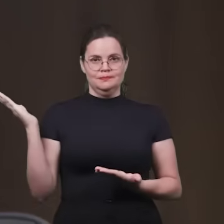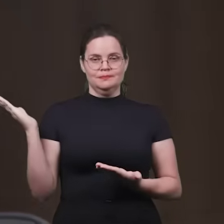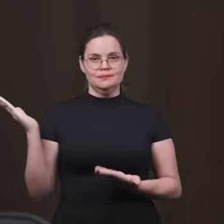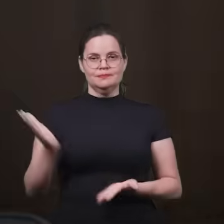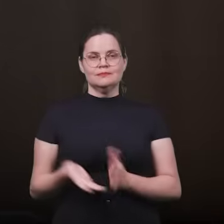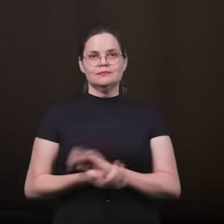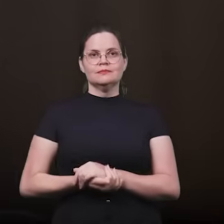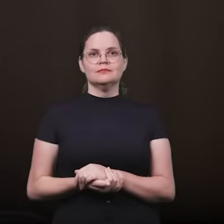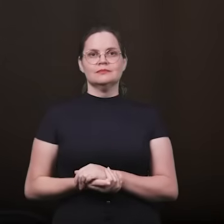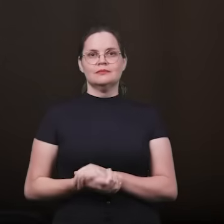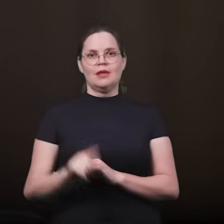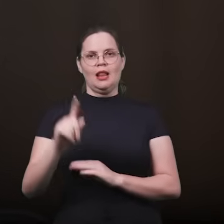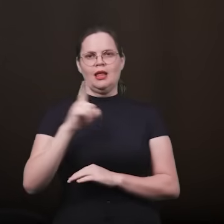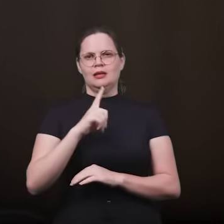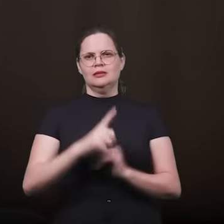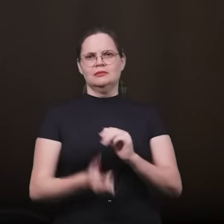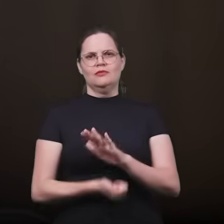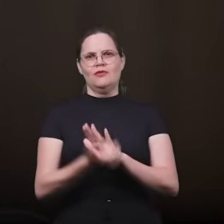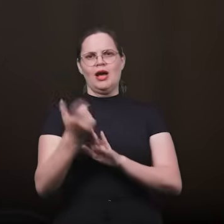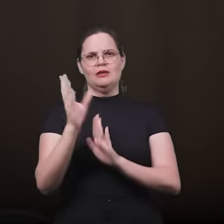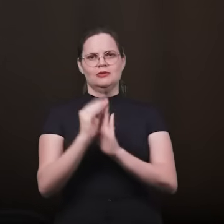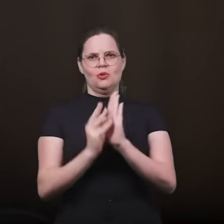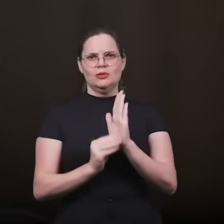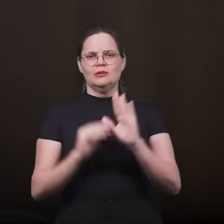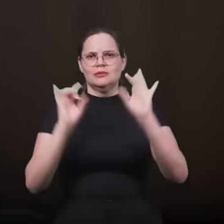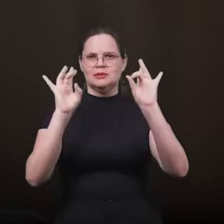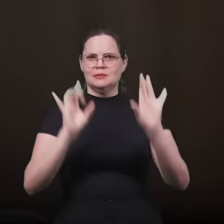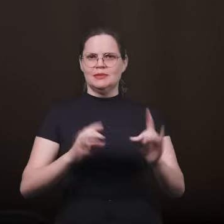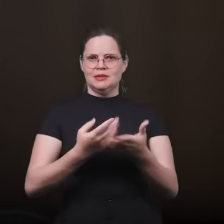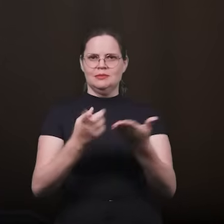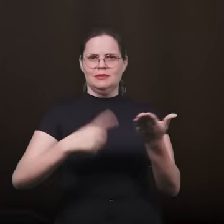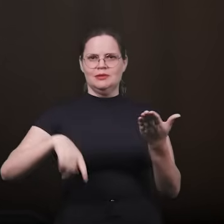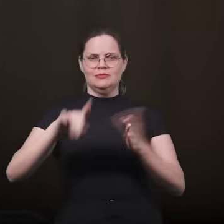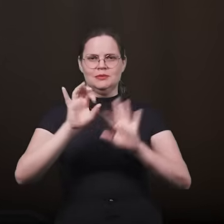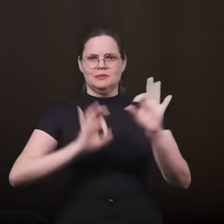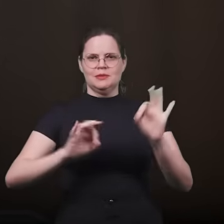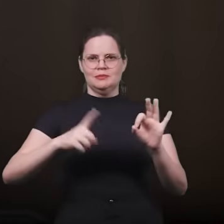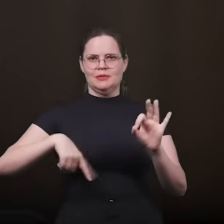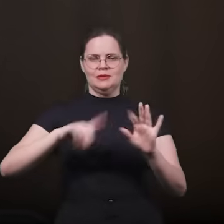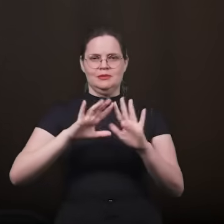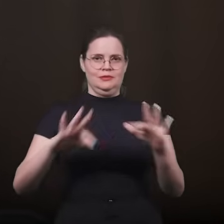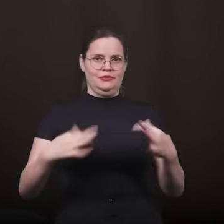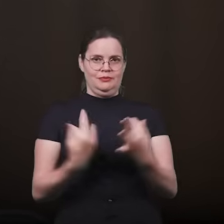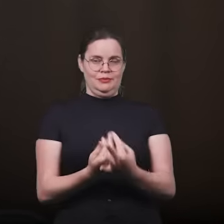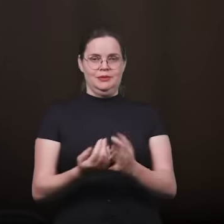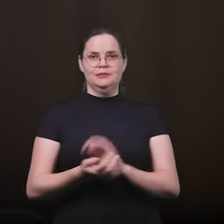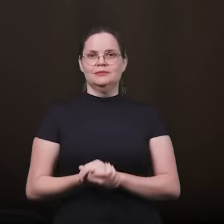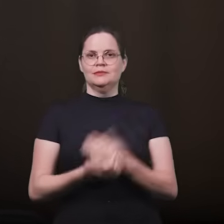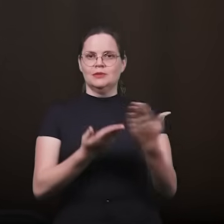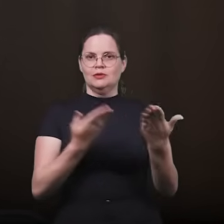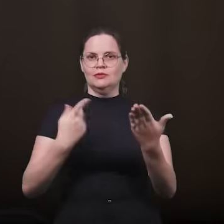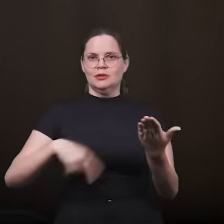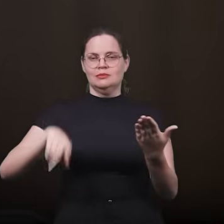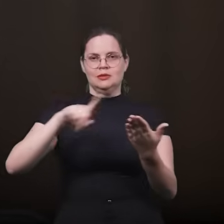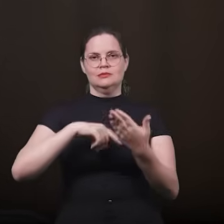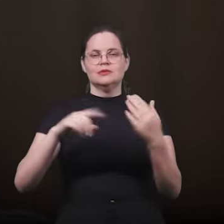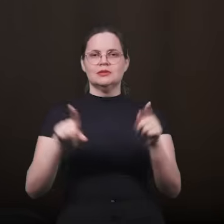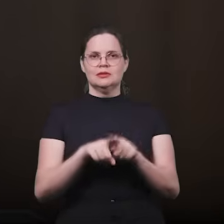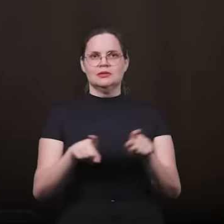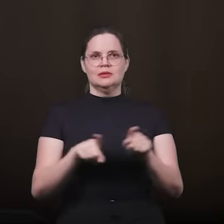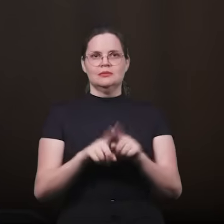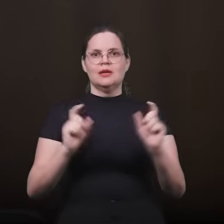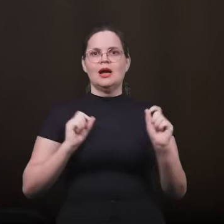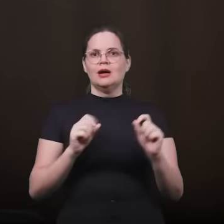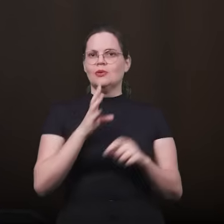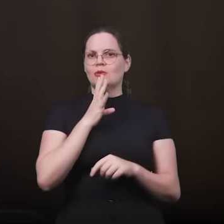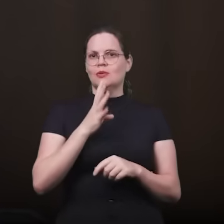@icm.organização e método. Lá tem tantos conteúdos especialmente elaborados para a nossa família. Convidamos você também